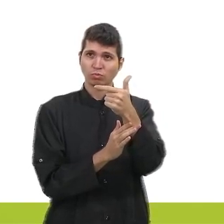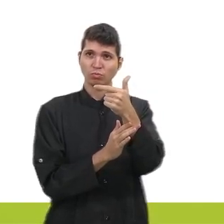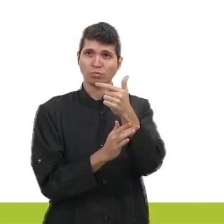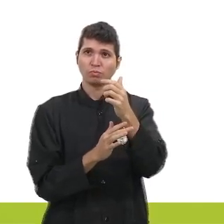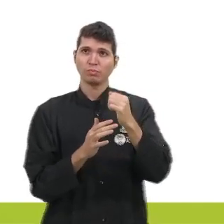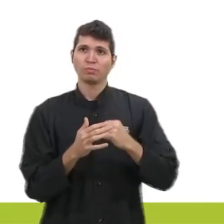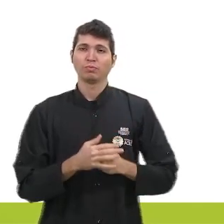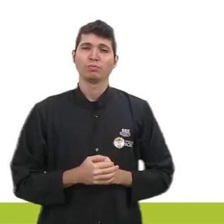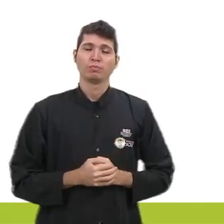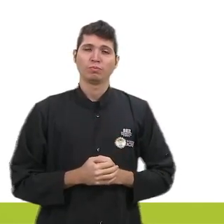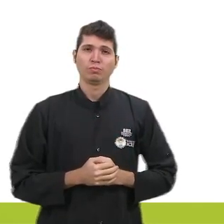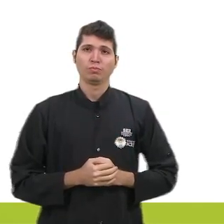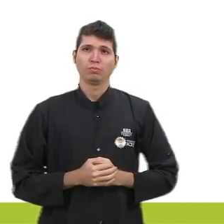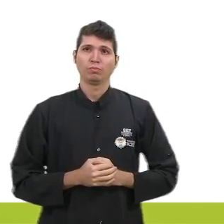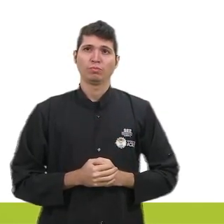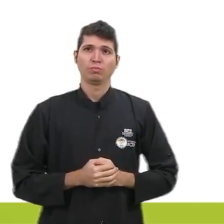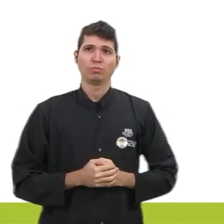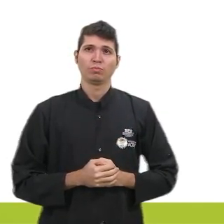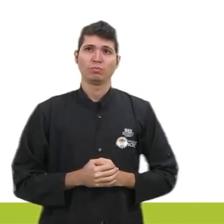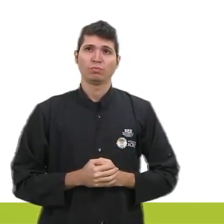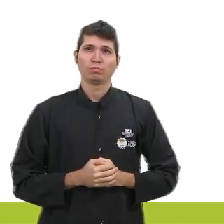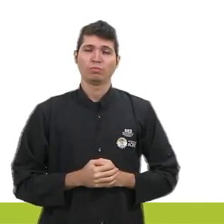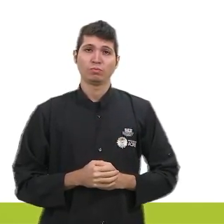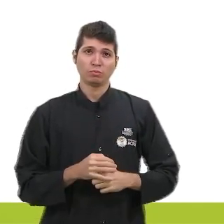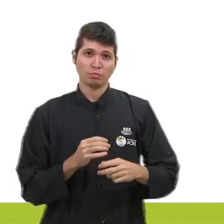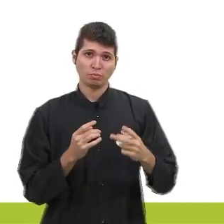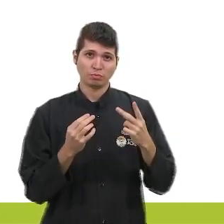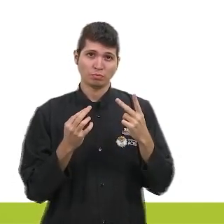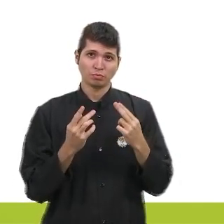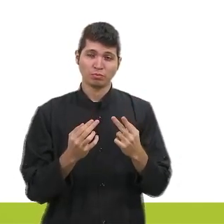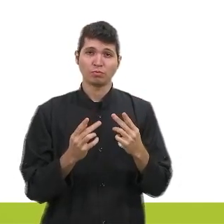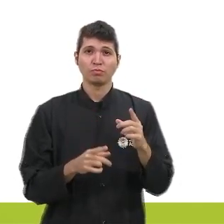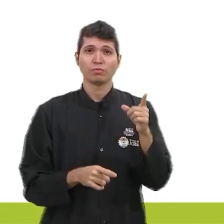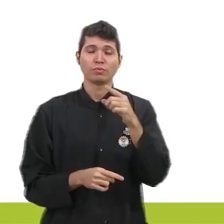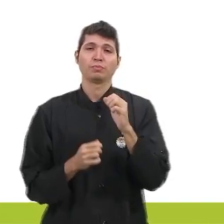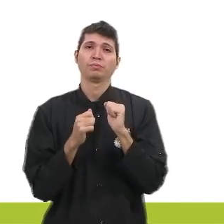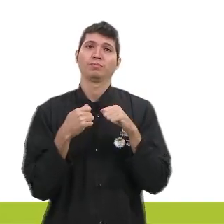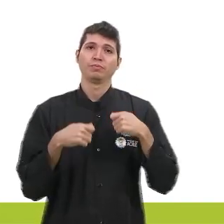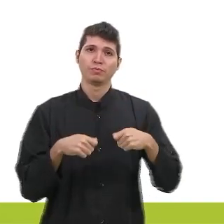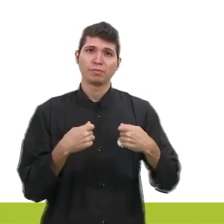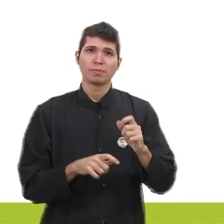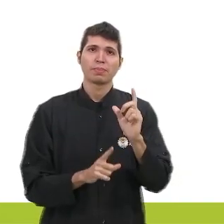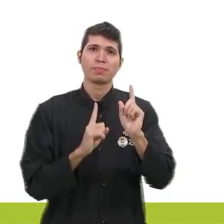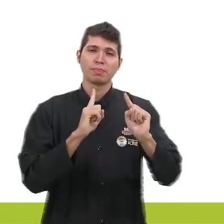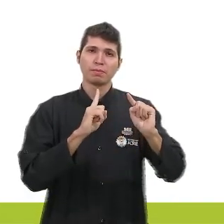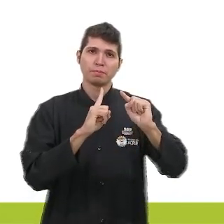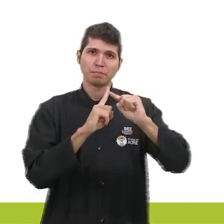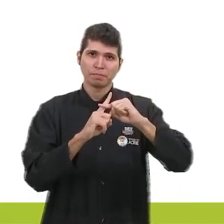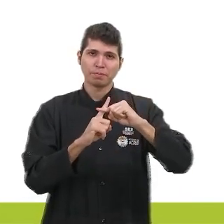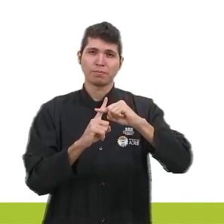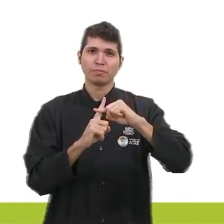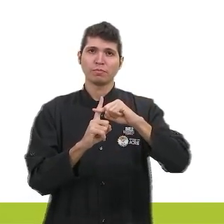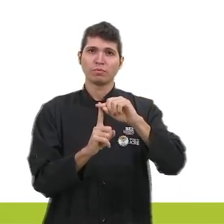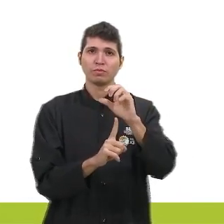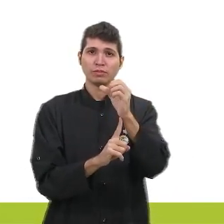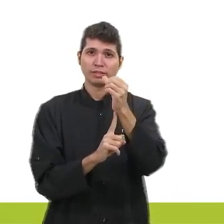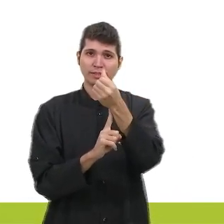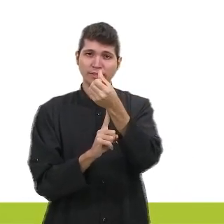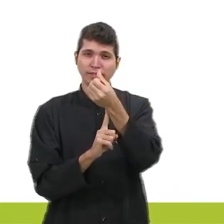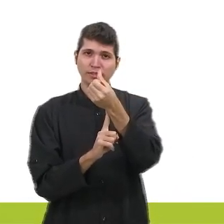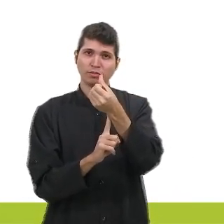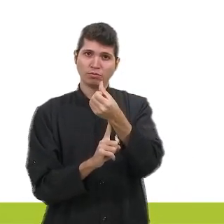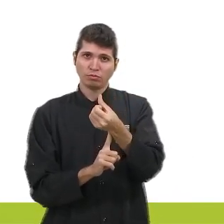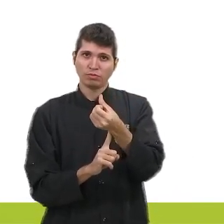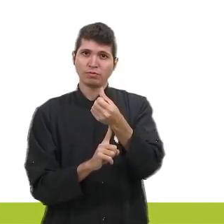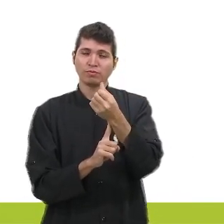denominador, tá bom? Aqui vai dar sinais iguais, você soma e conserva o sinal, aí vai ficar 6 dividido por 6 dá menos